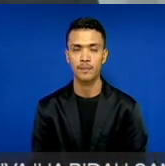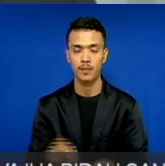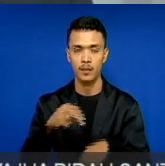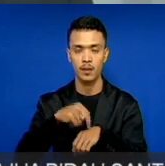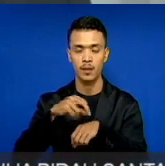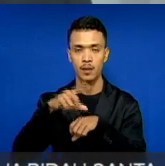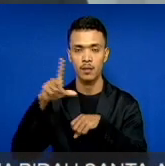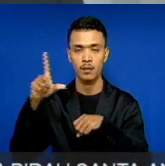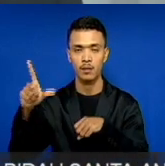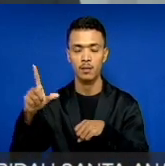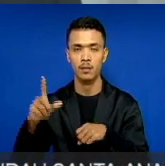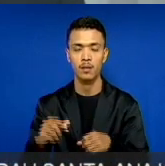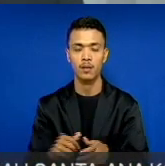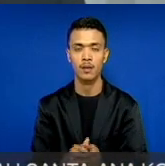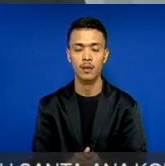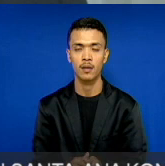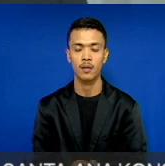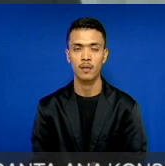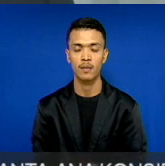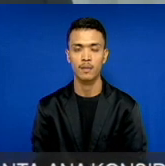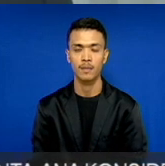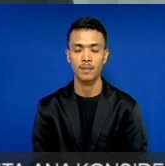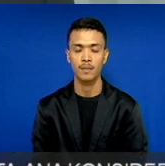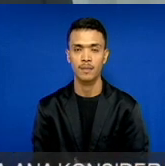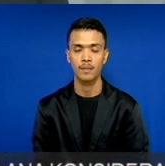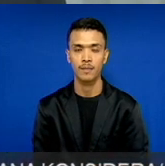nacional, sorumuto coordenação de desenvolvimento nacional,